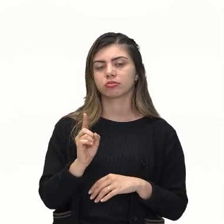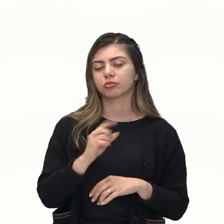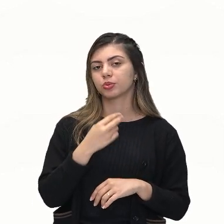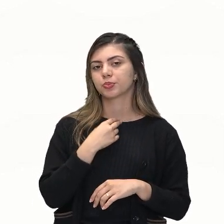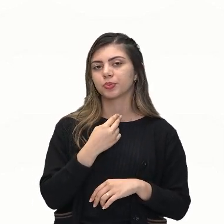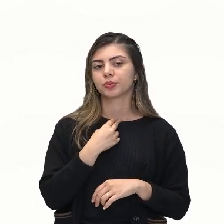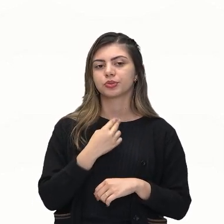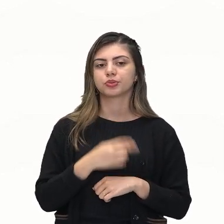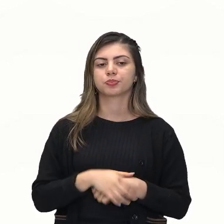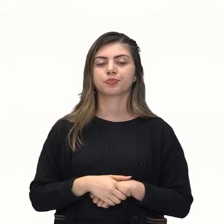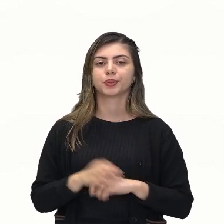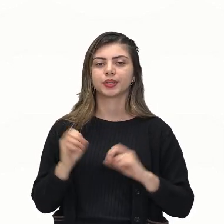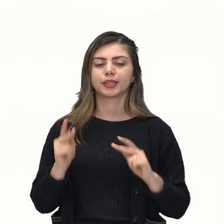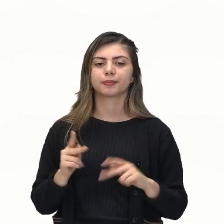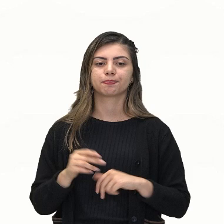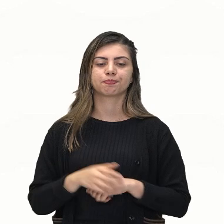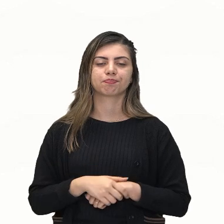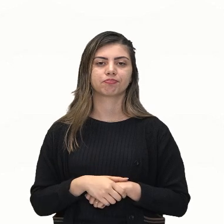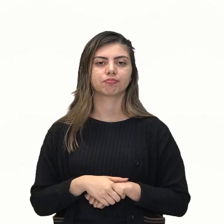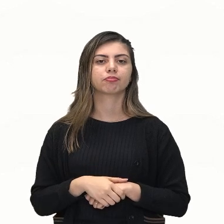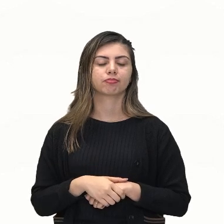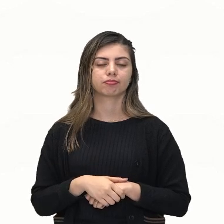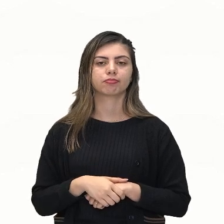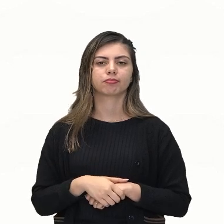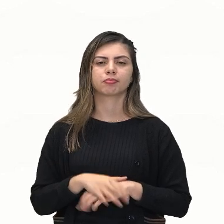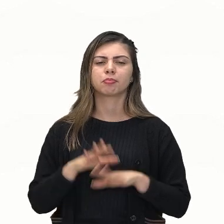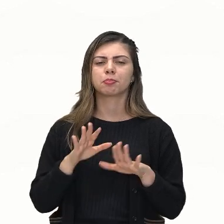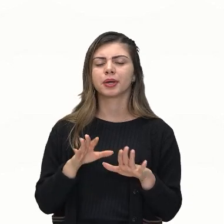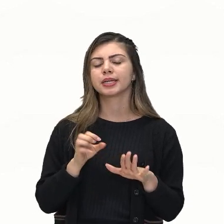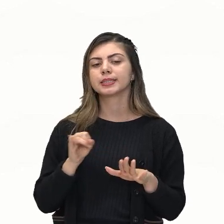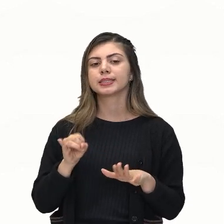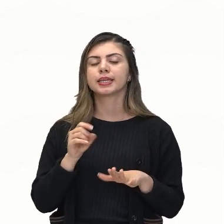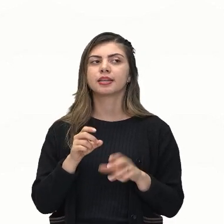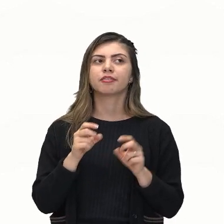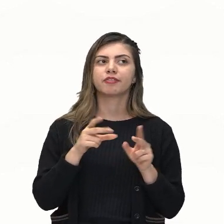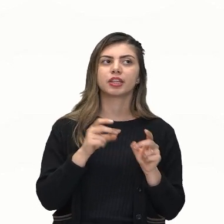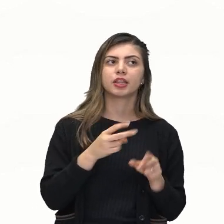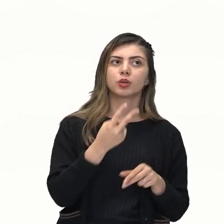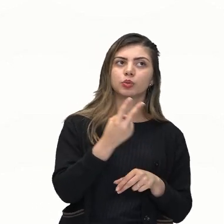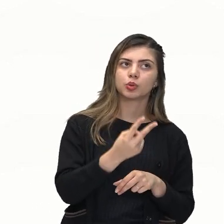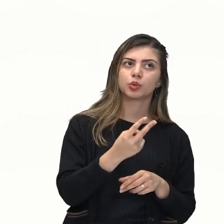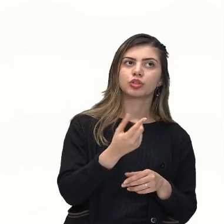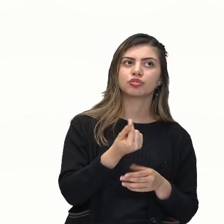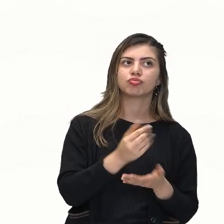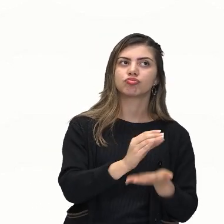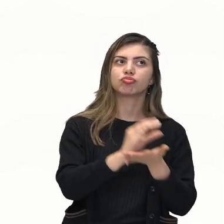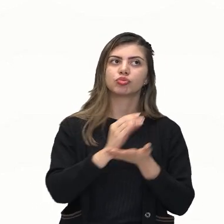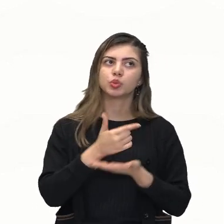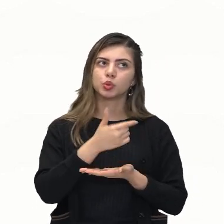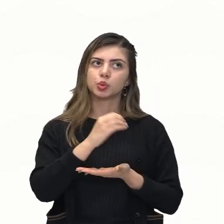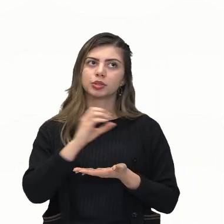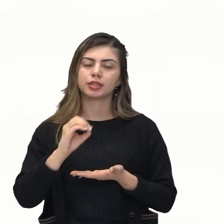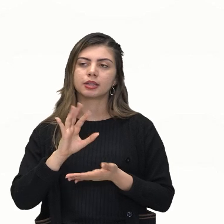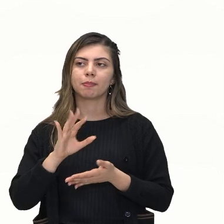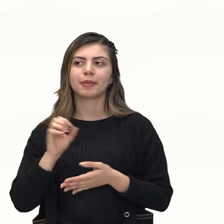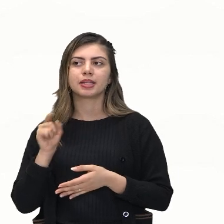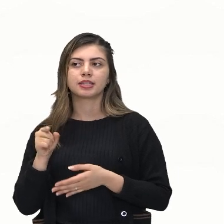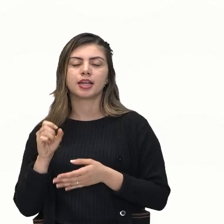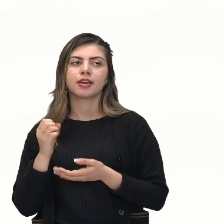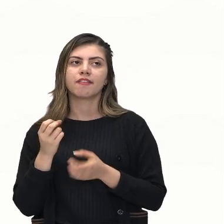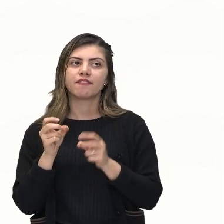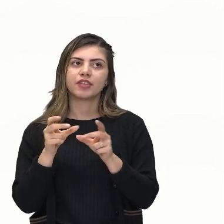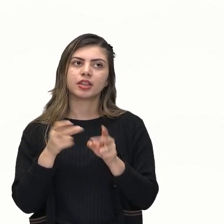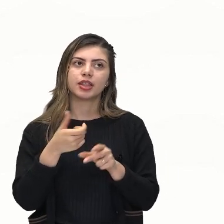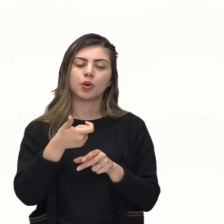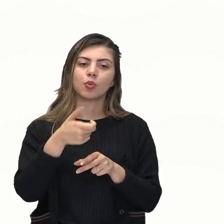frações. Beleza. Horas. Se ele vendeu 2 e ganhou 200, ao vender 15, ele vai ganhar um